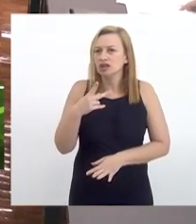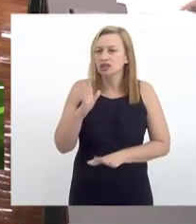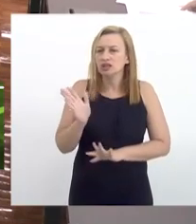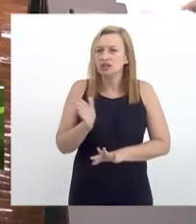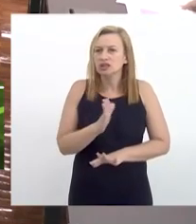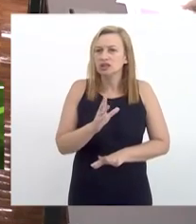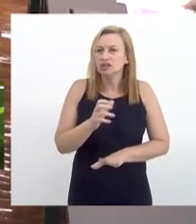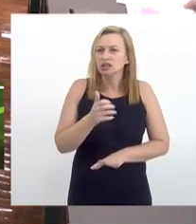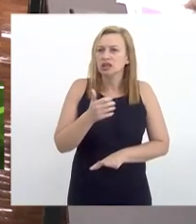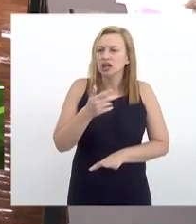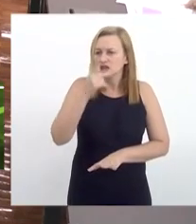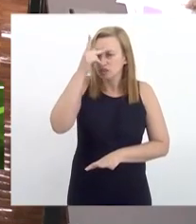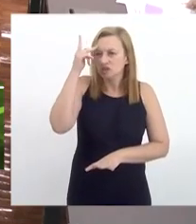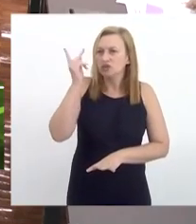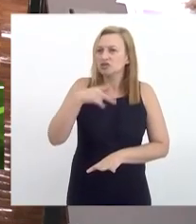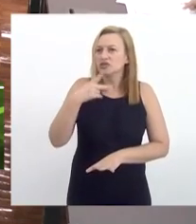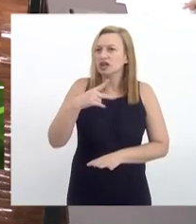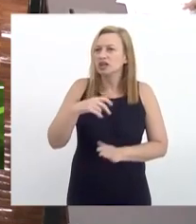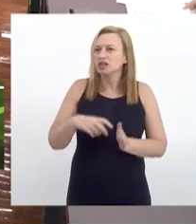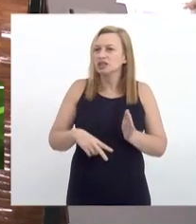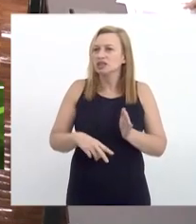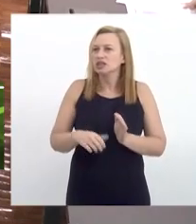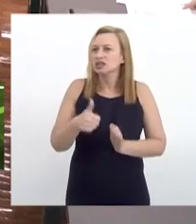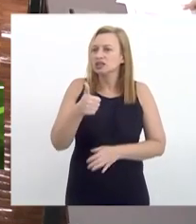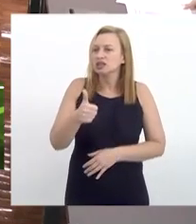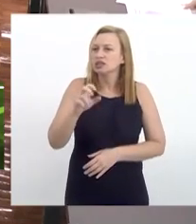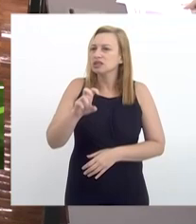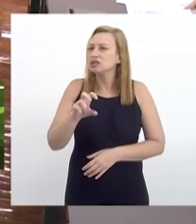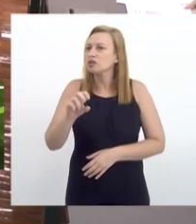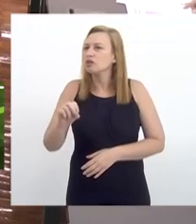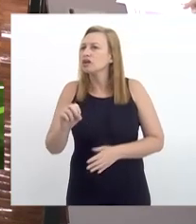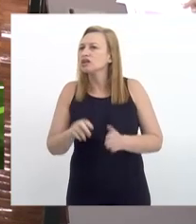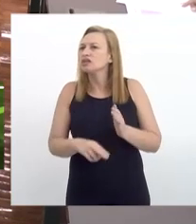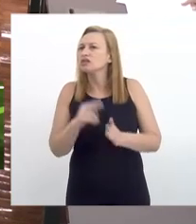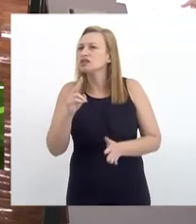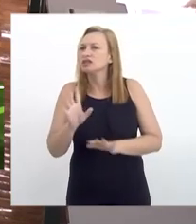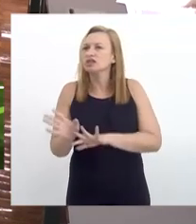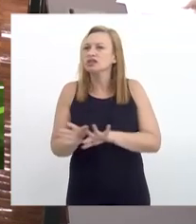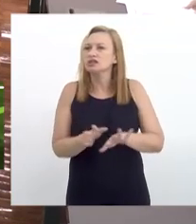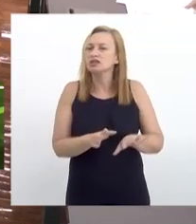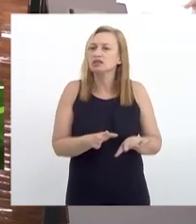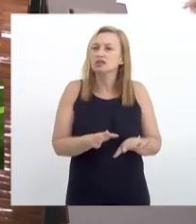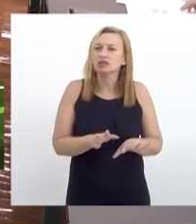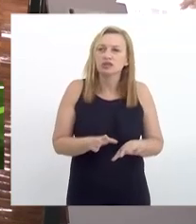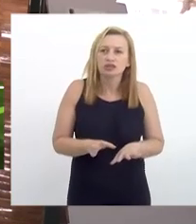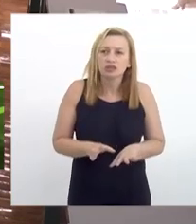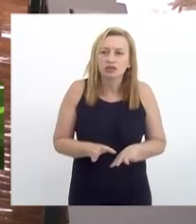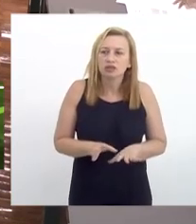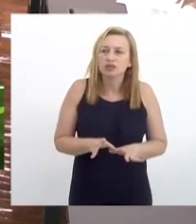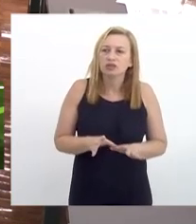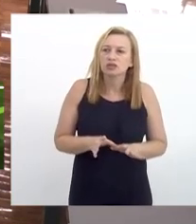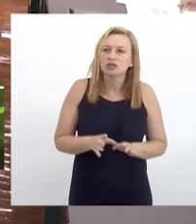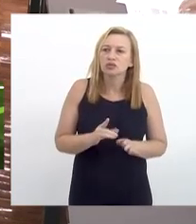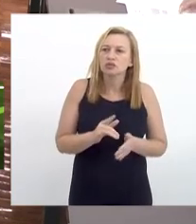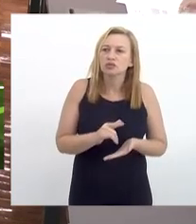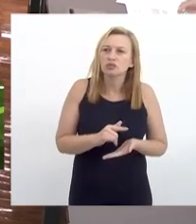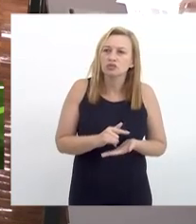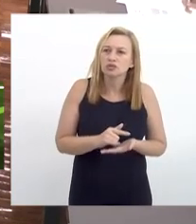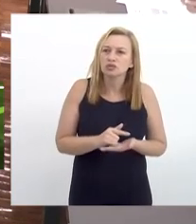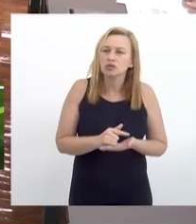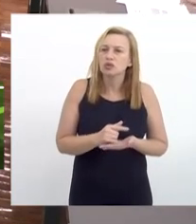vezes eu não falei 151 inclusive ela fica excepcionalizada do deputado no